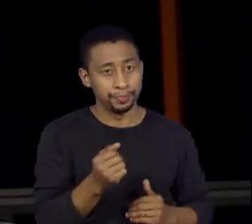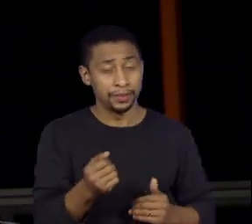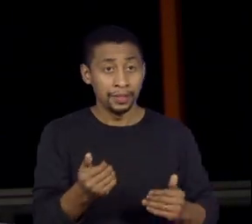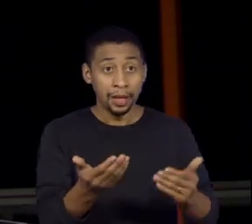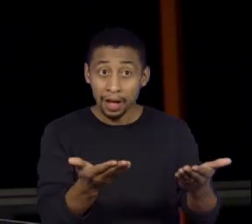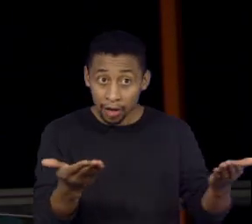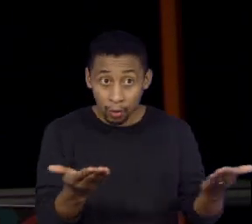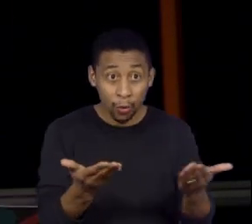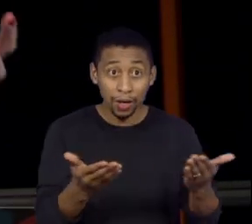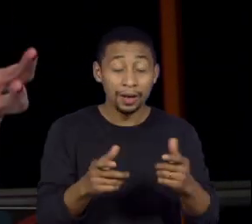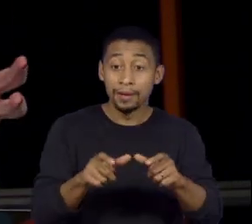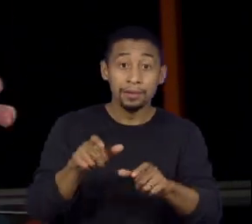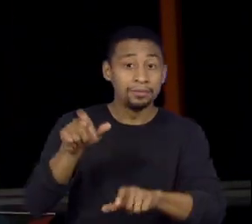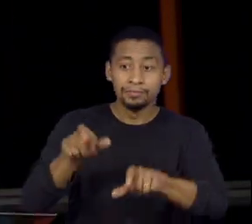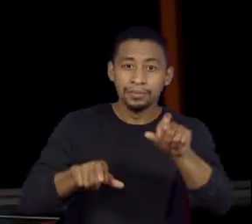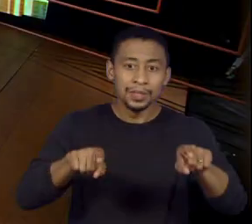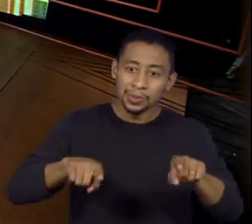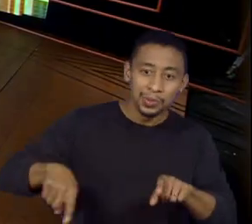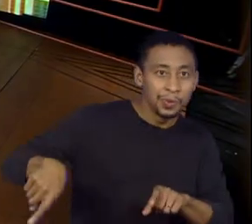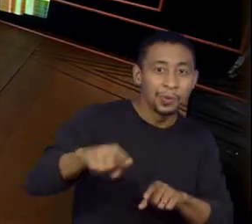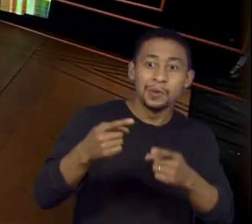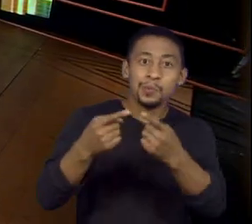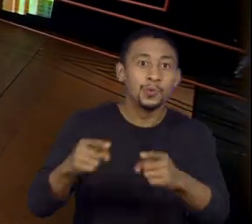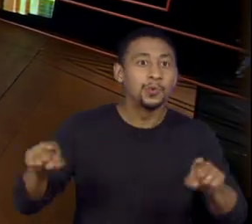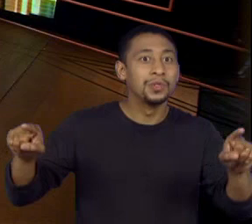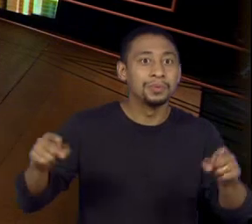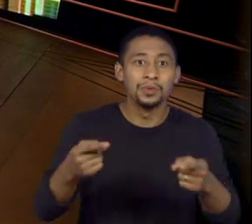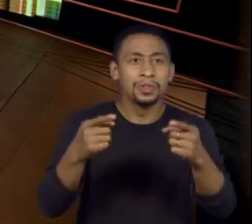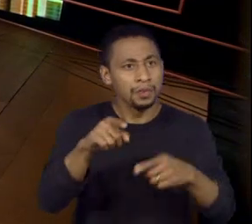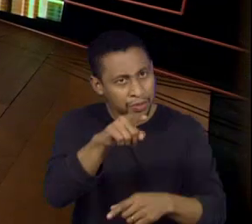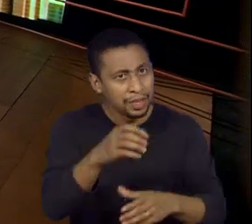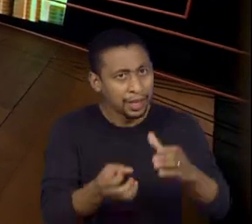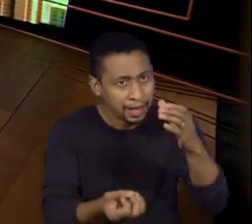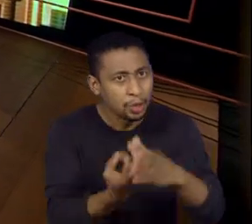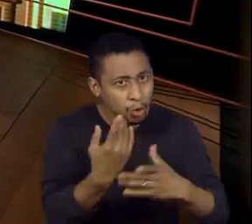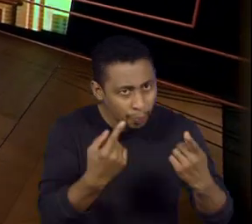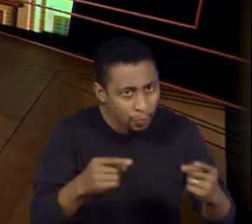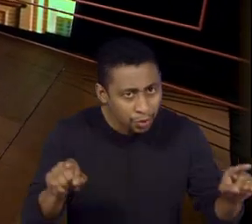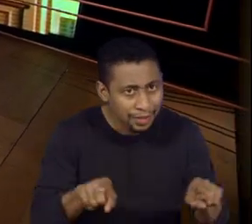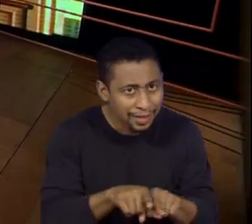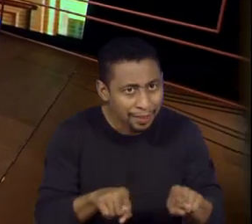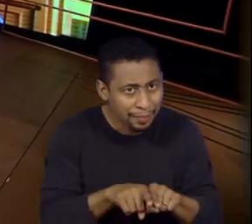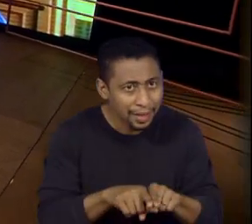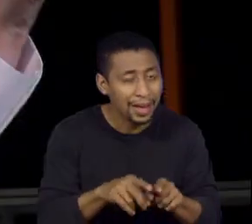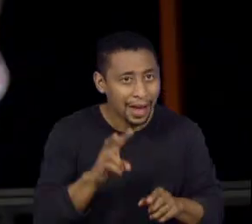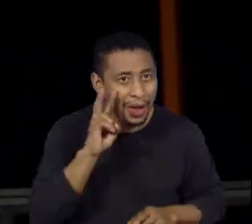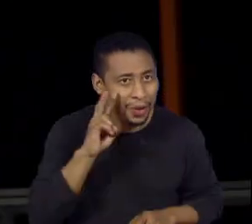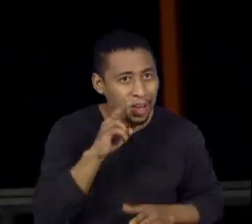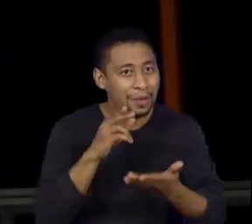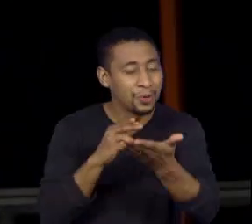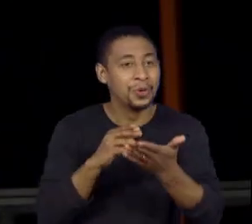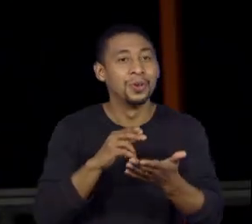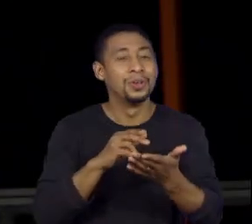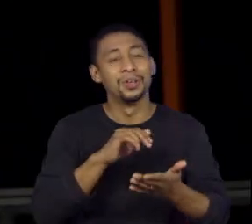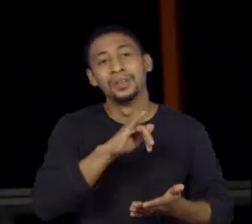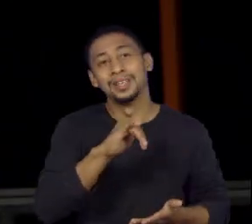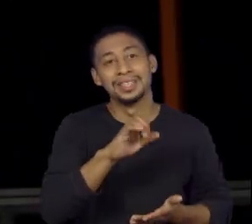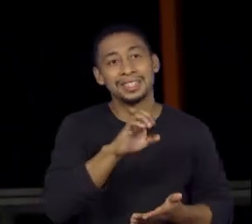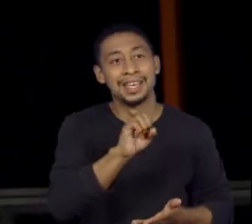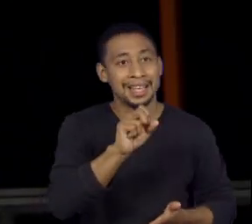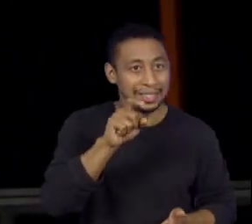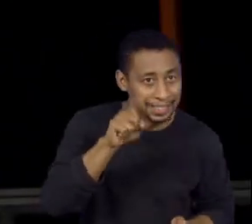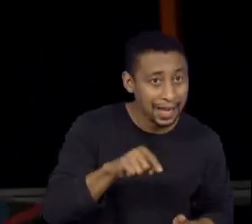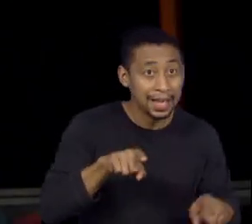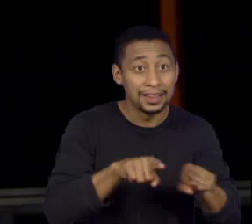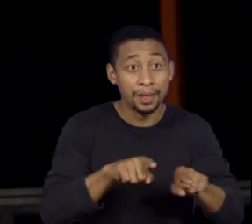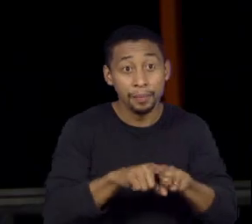Agora, convivendo com tanta gente de música, você acabou também criando algumas composições, como, por exemplo, com o Gessé, com o próprio Tom Zé.